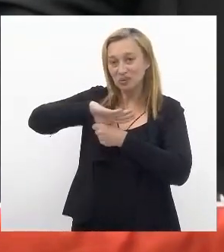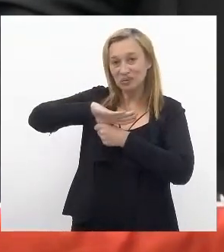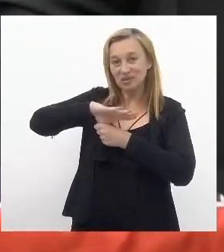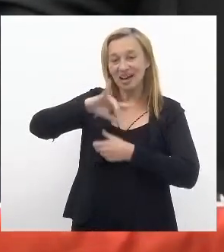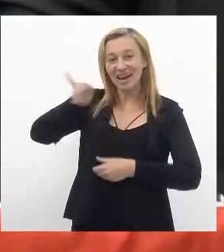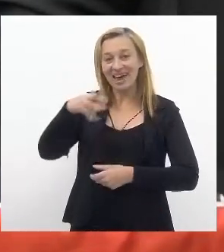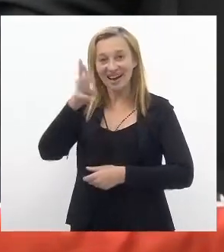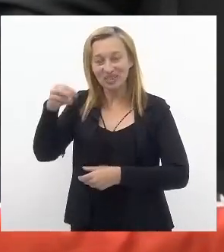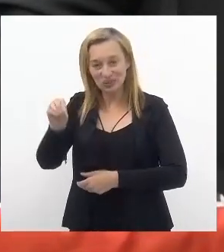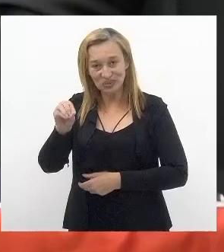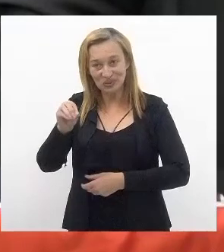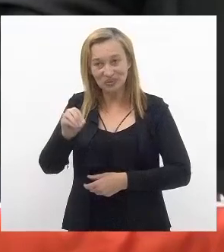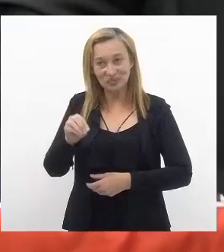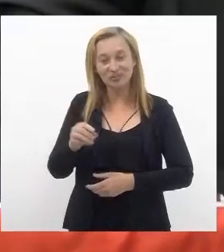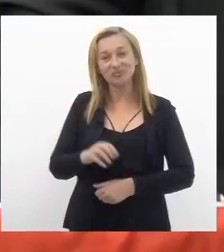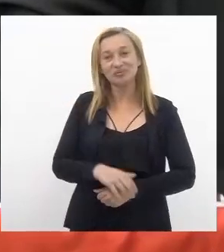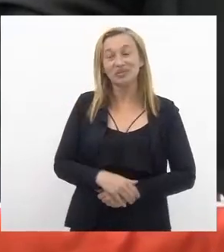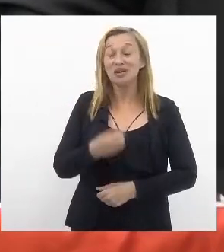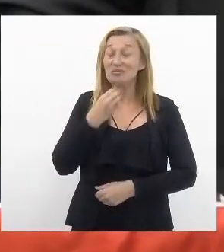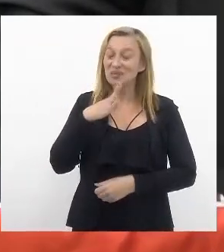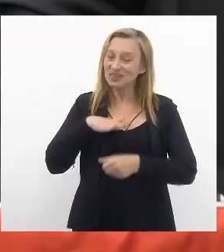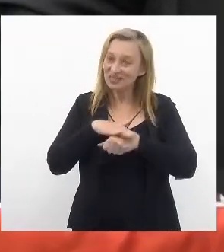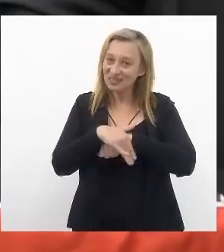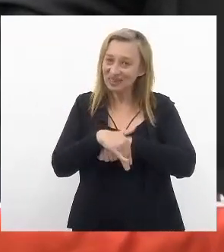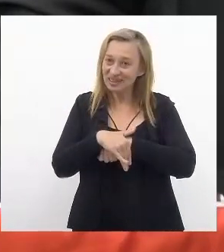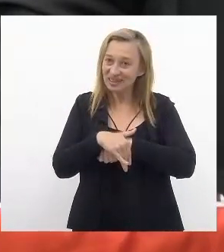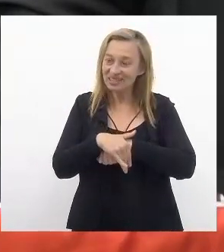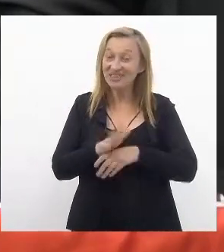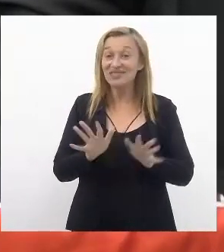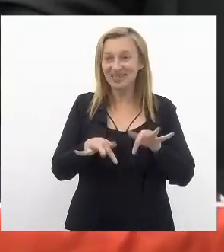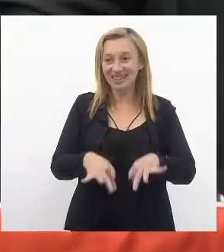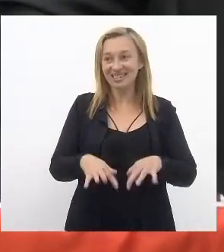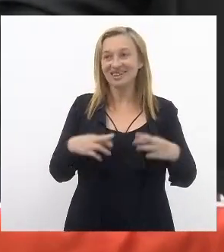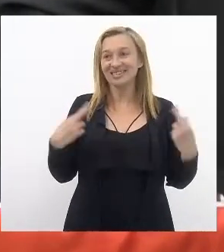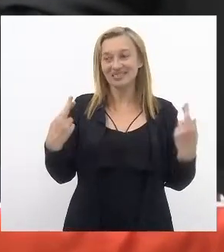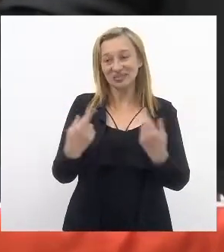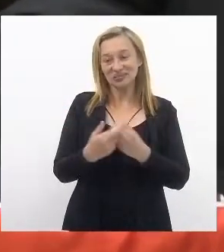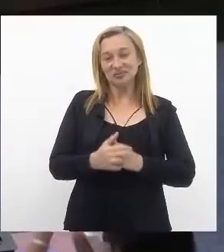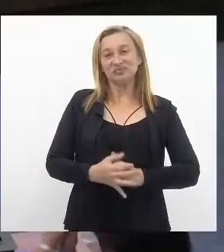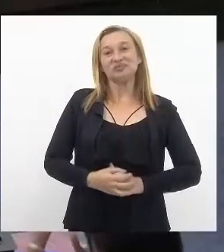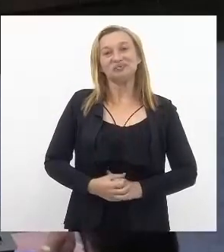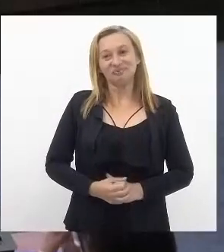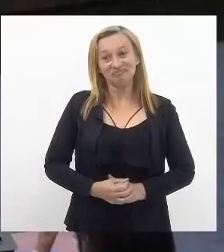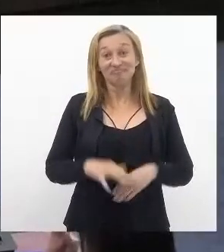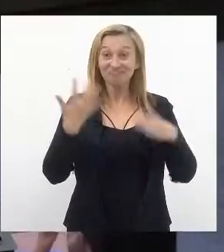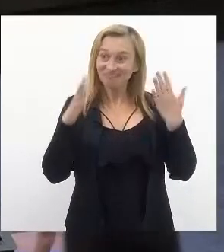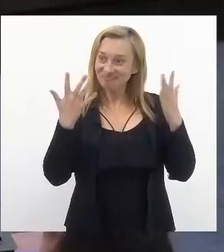Alejandro Bittar. Boa noite, declaro encerrada a sessão.